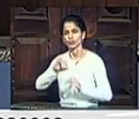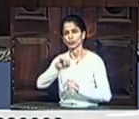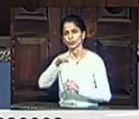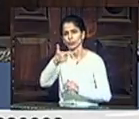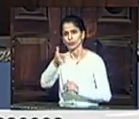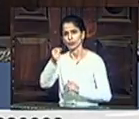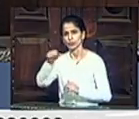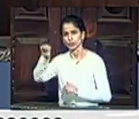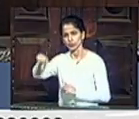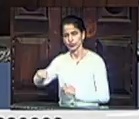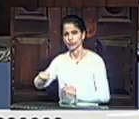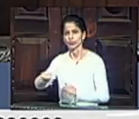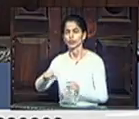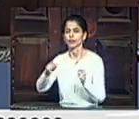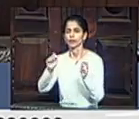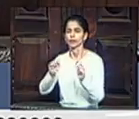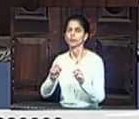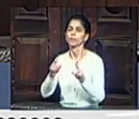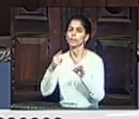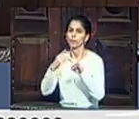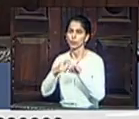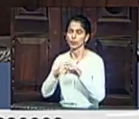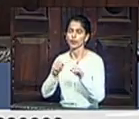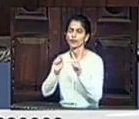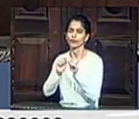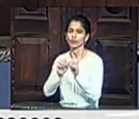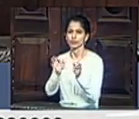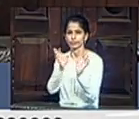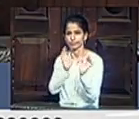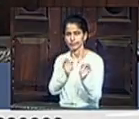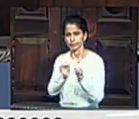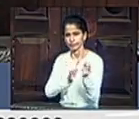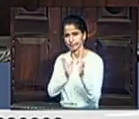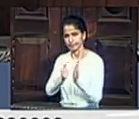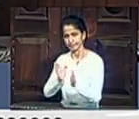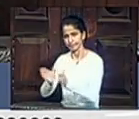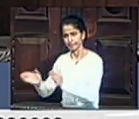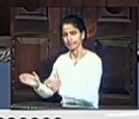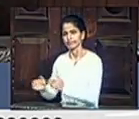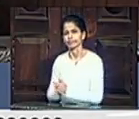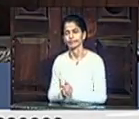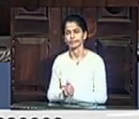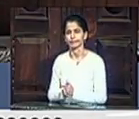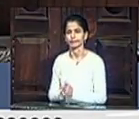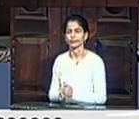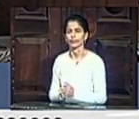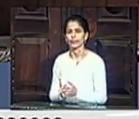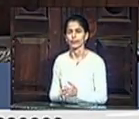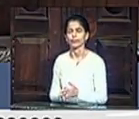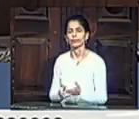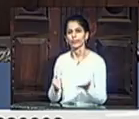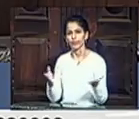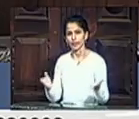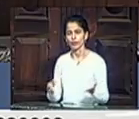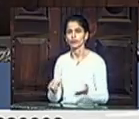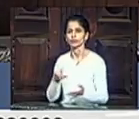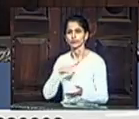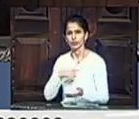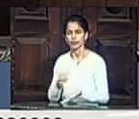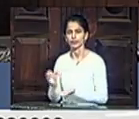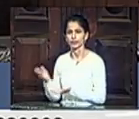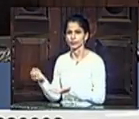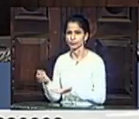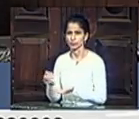gente possa fazer de forma minimamente organizada uma travessia. Essa questão dos incentivos